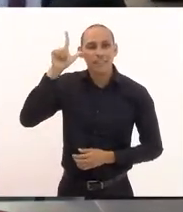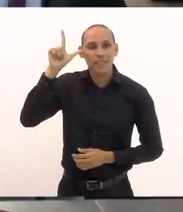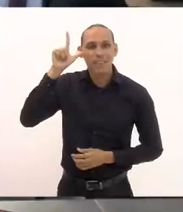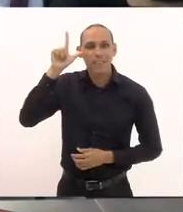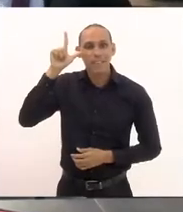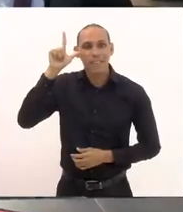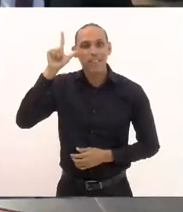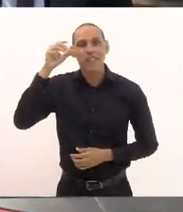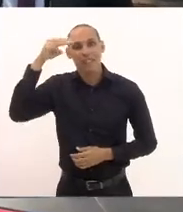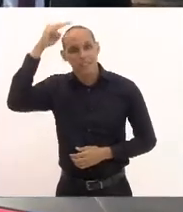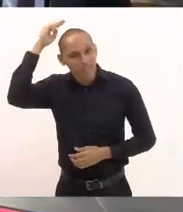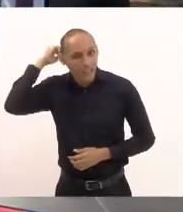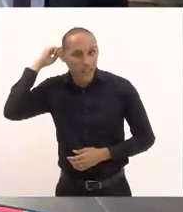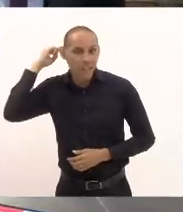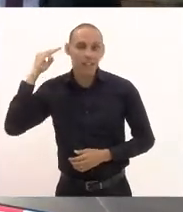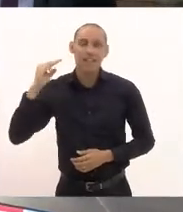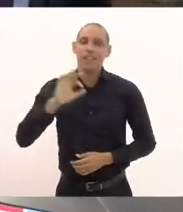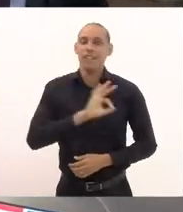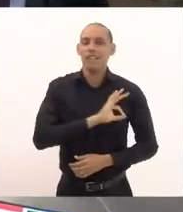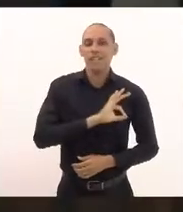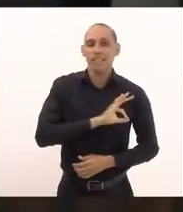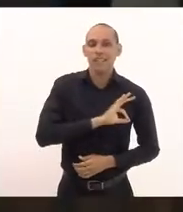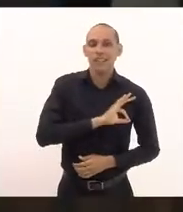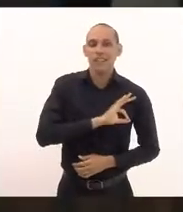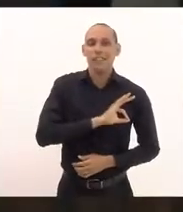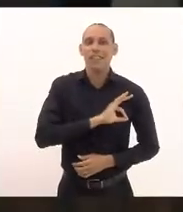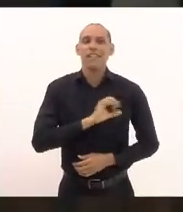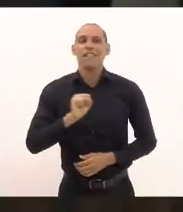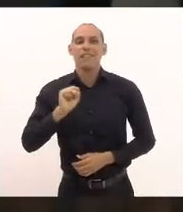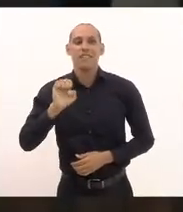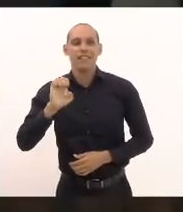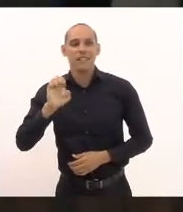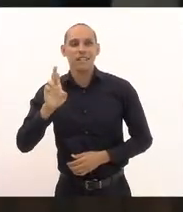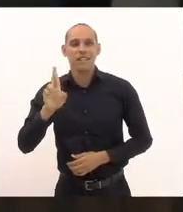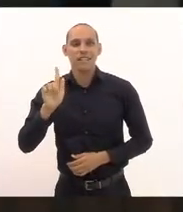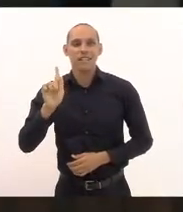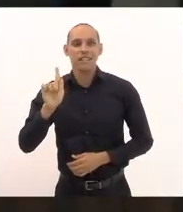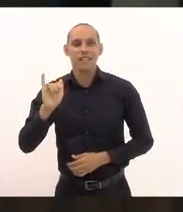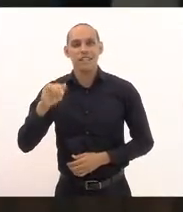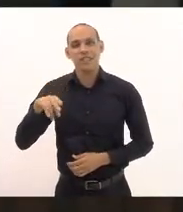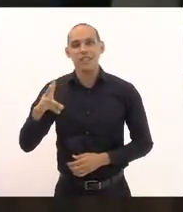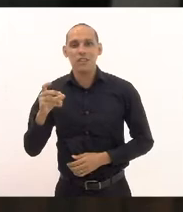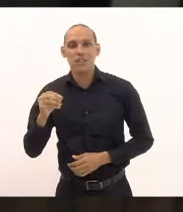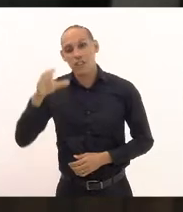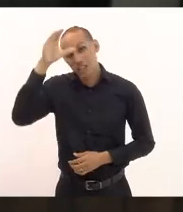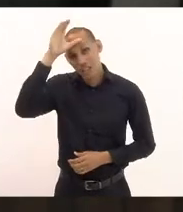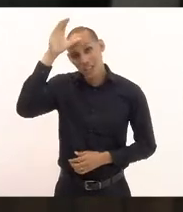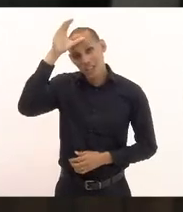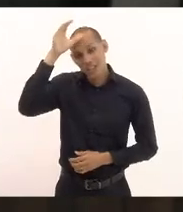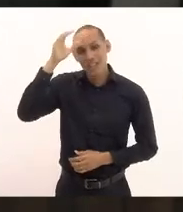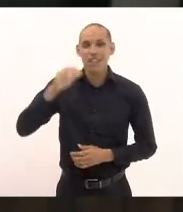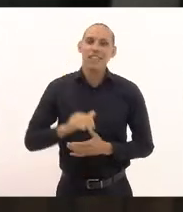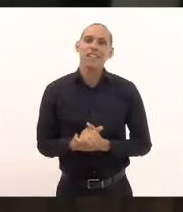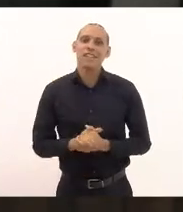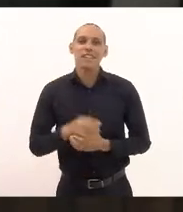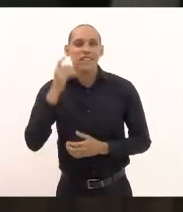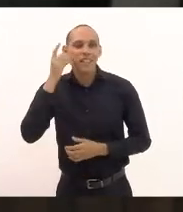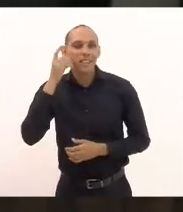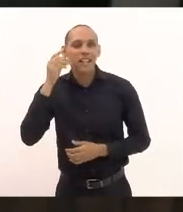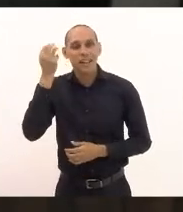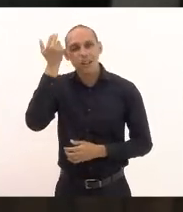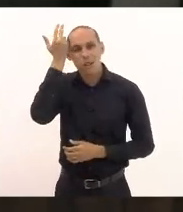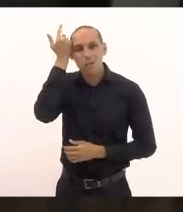deputada Marta Rocha, Serginho, minha tia Ju, nossa tia, deputada Eliomar.